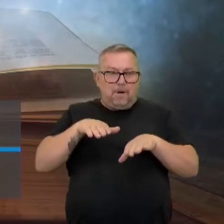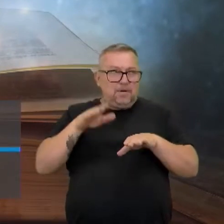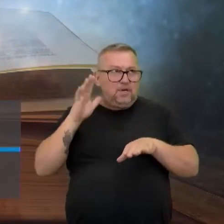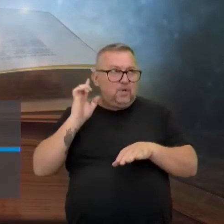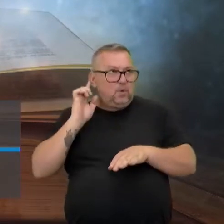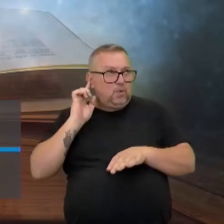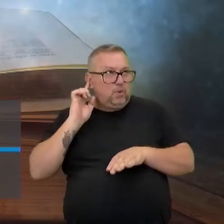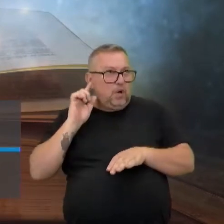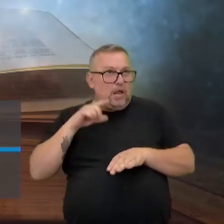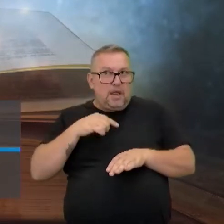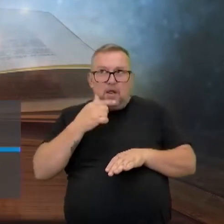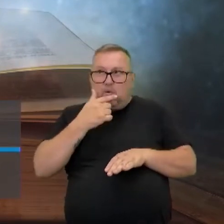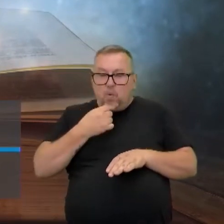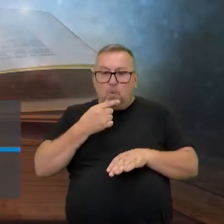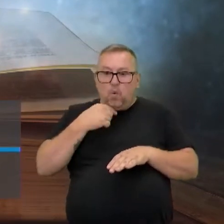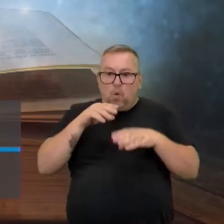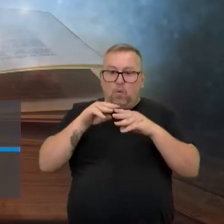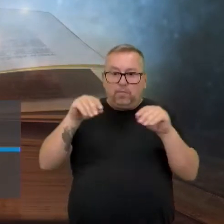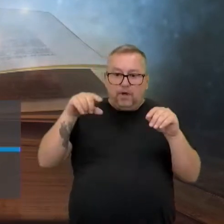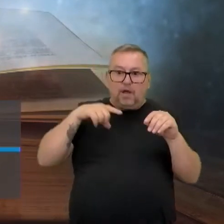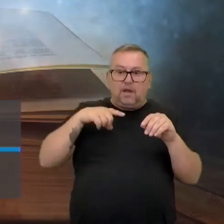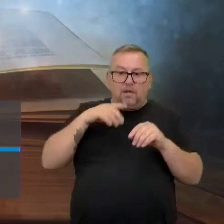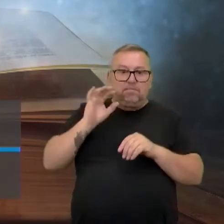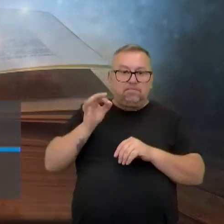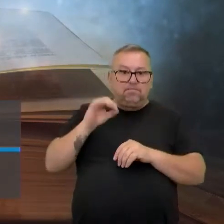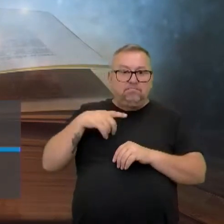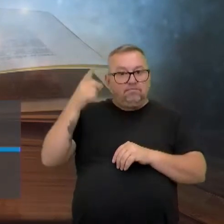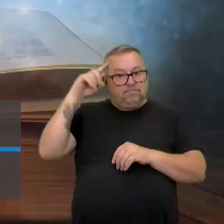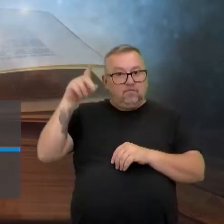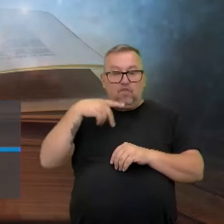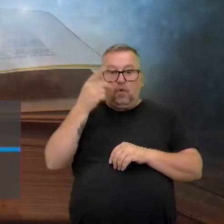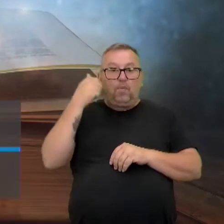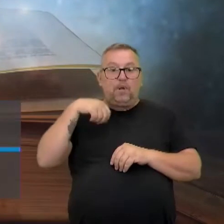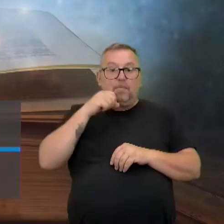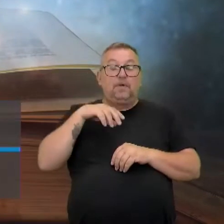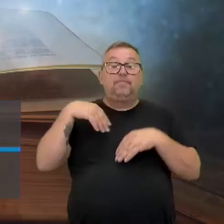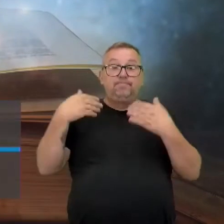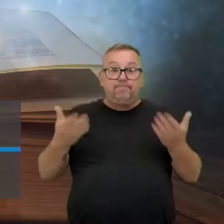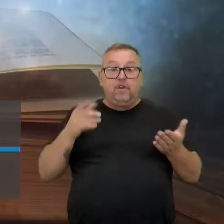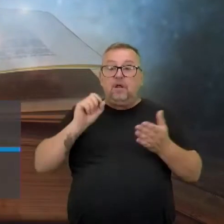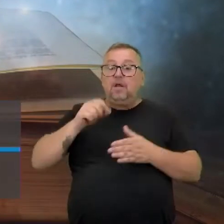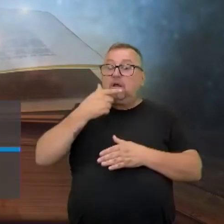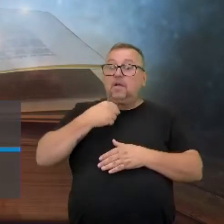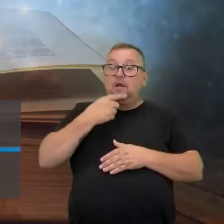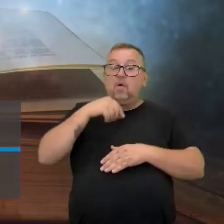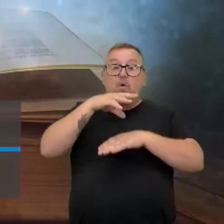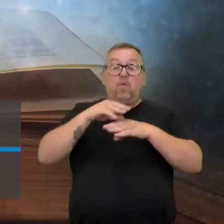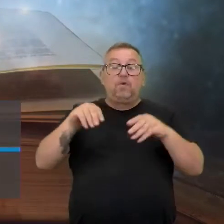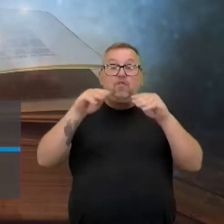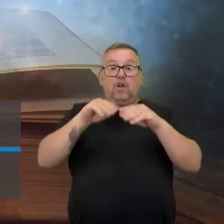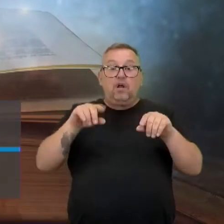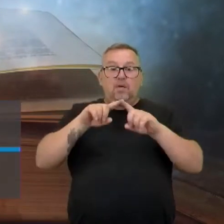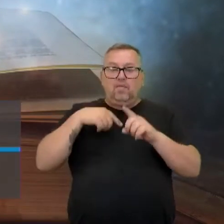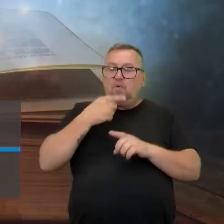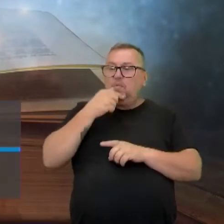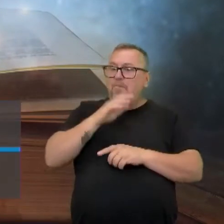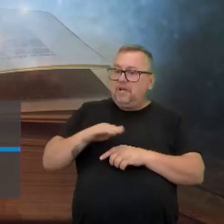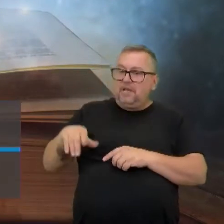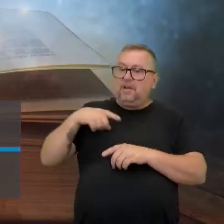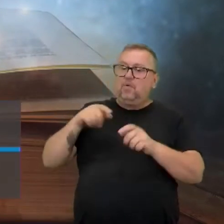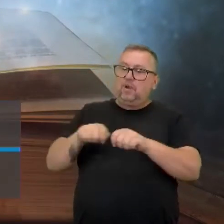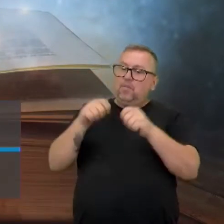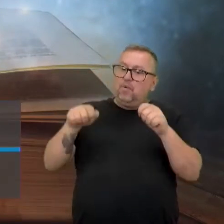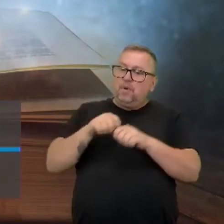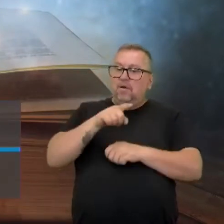nossa, tem um Homem de Areia aí, tem sim. E um dia ele chegou pra mãe e falou: mãe, quem é esse Homem de Areia? Ela falou: menino, que bobeira, é pra